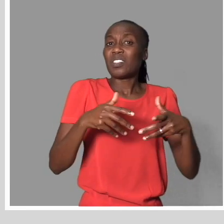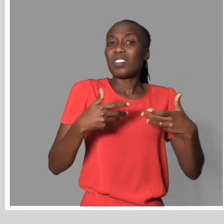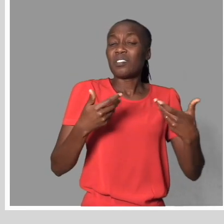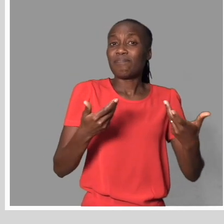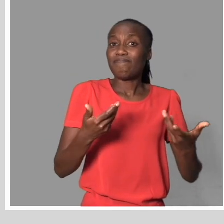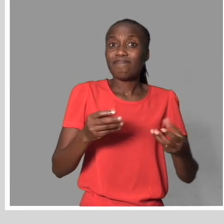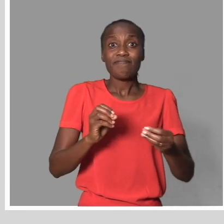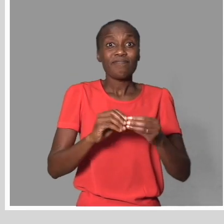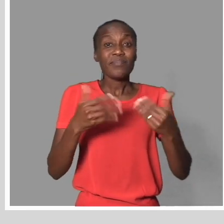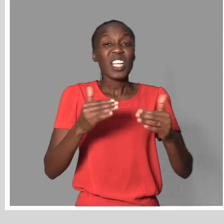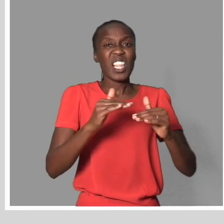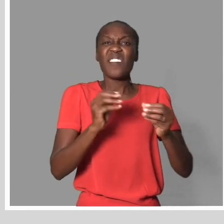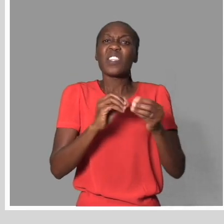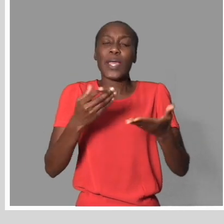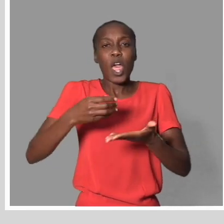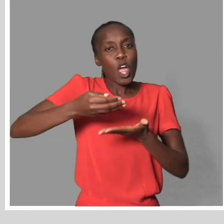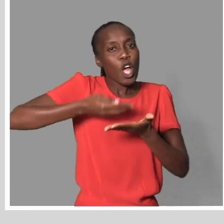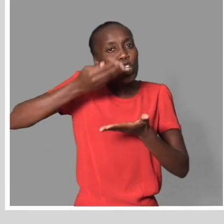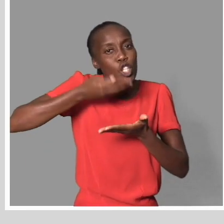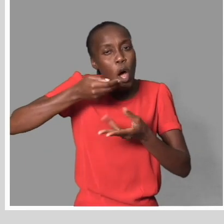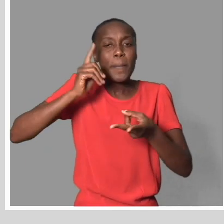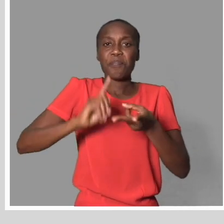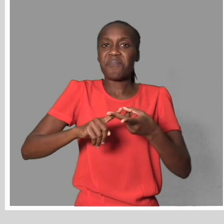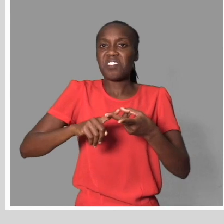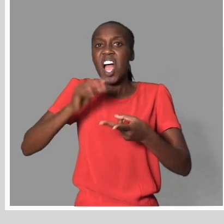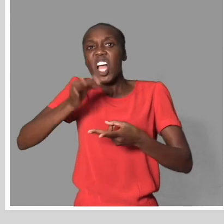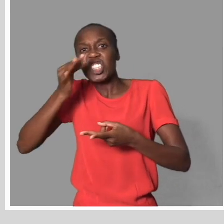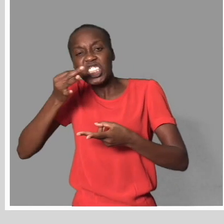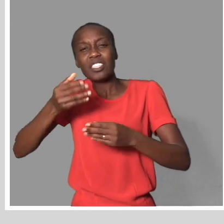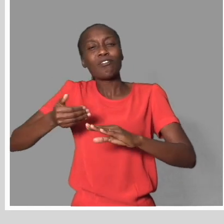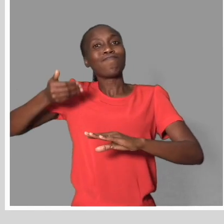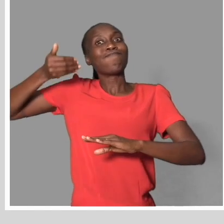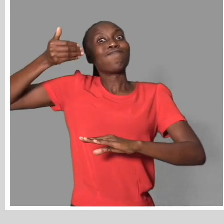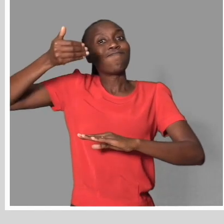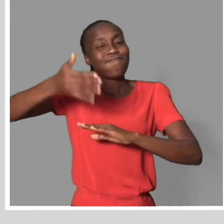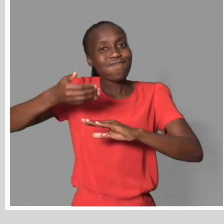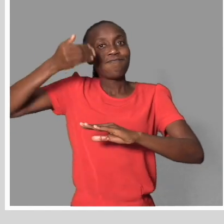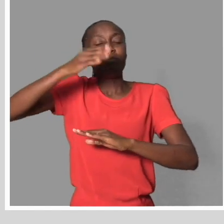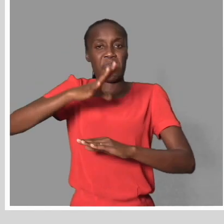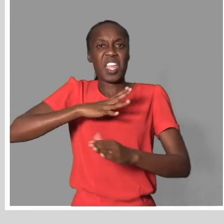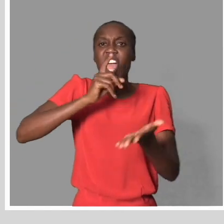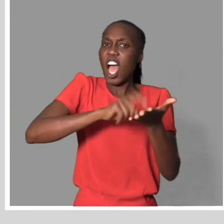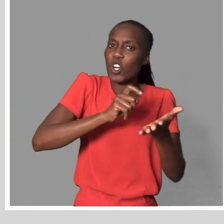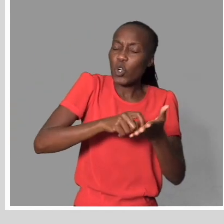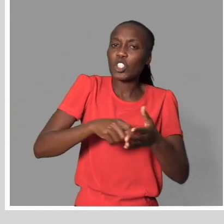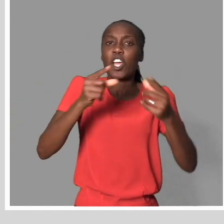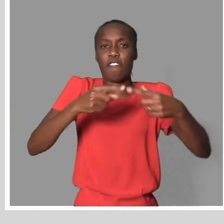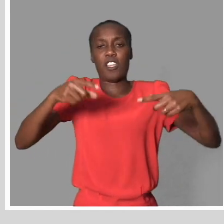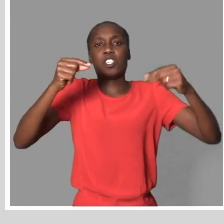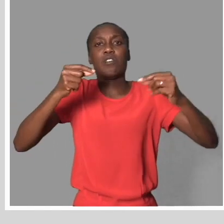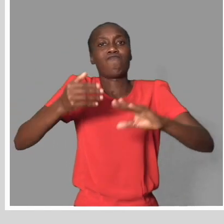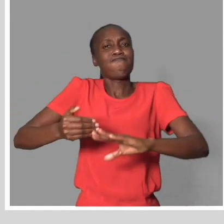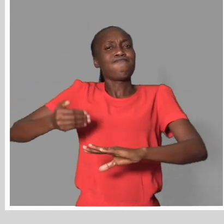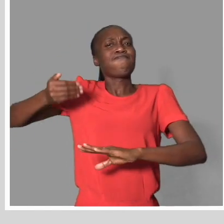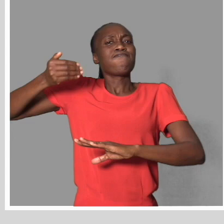sopa, a dias de chá e a dias mesmo de um prato com arroz e